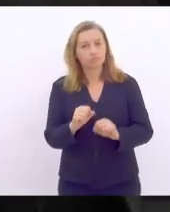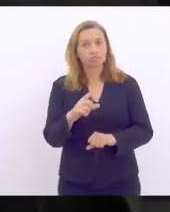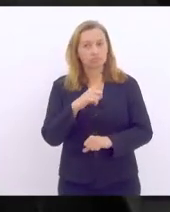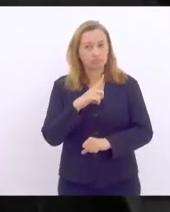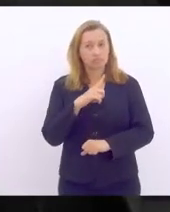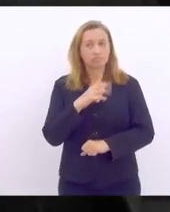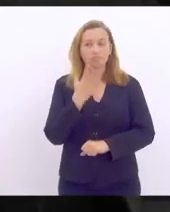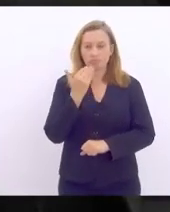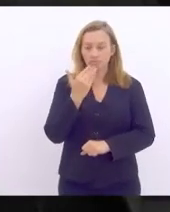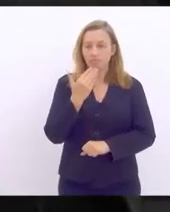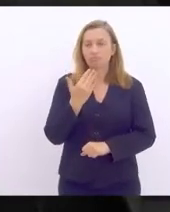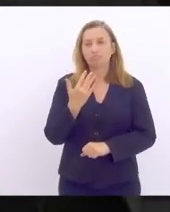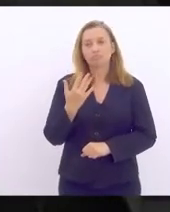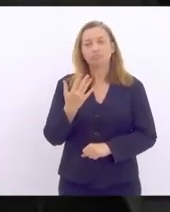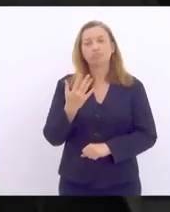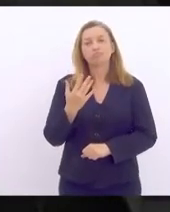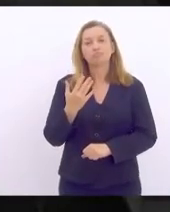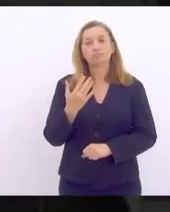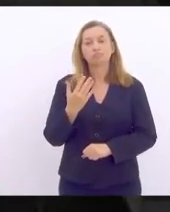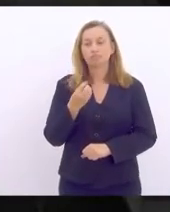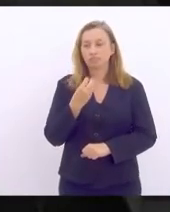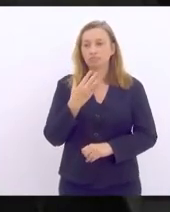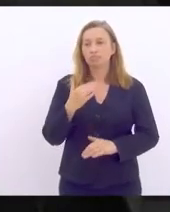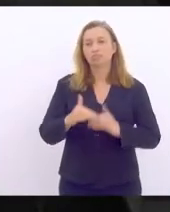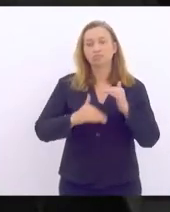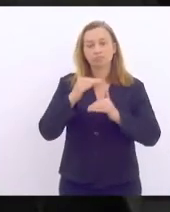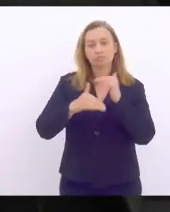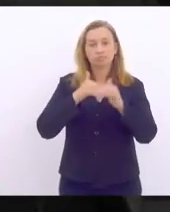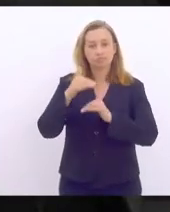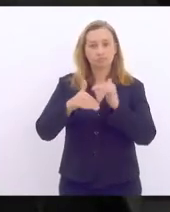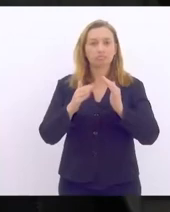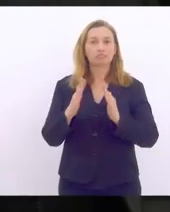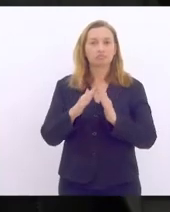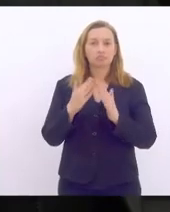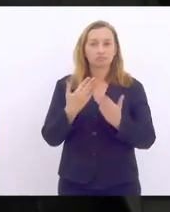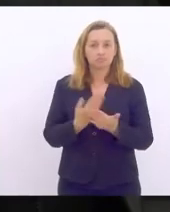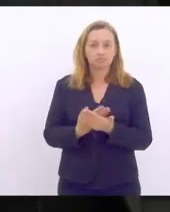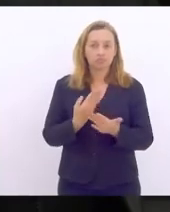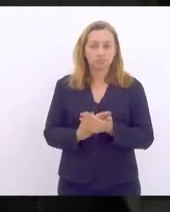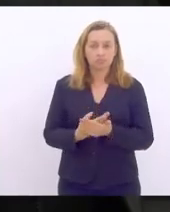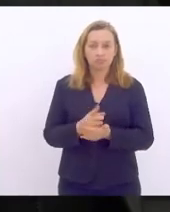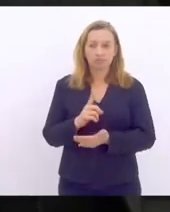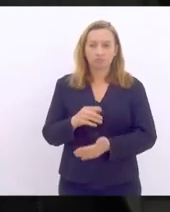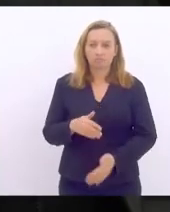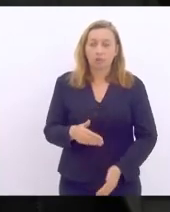um razoável desempenho na escola e não fiquem desnutridas